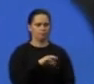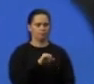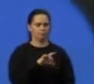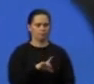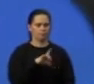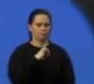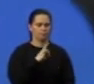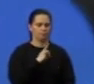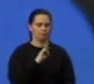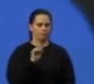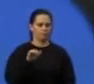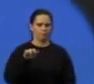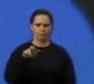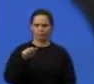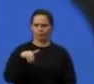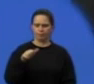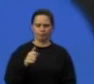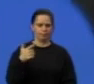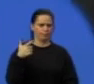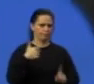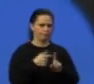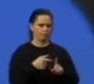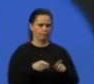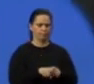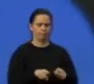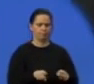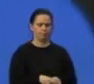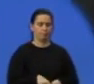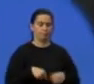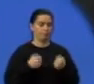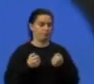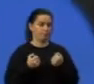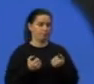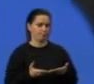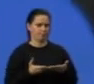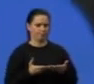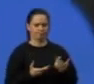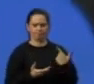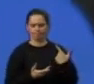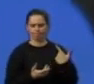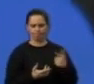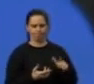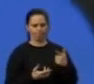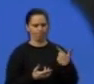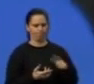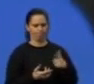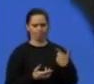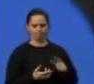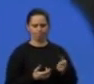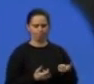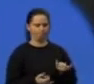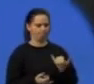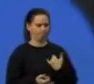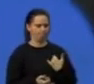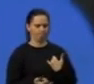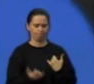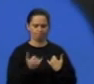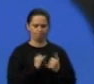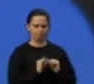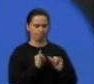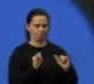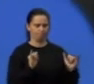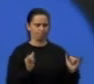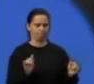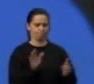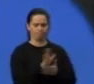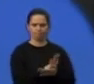arma branca, uma arma de fogo ou uma arma branca, ela não nos diz, não determina o local onde